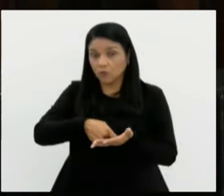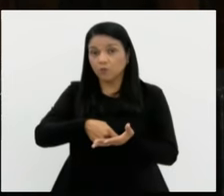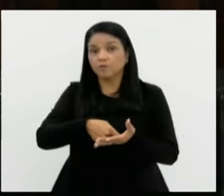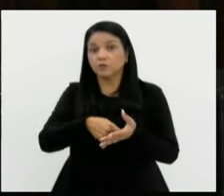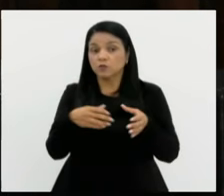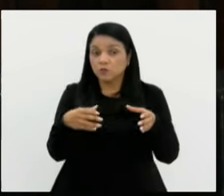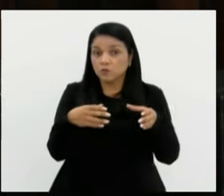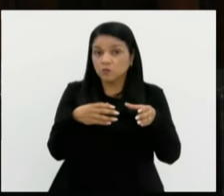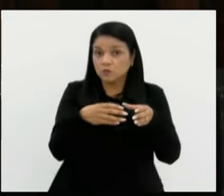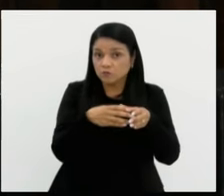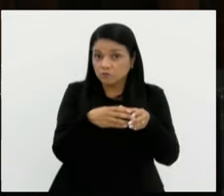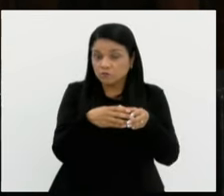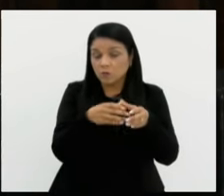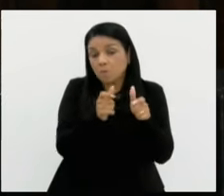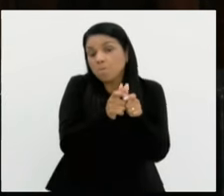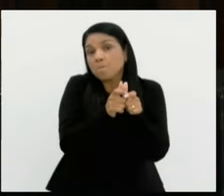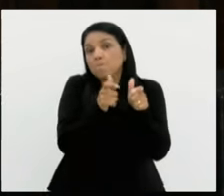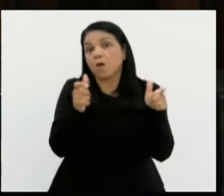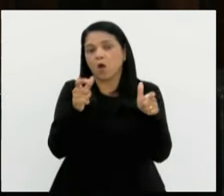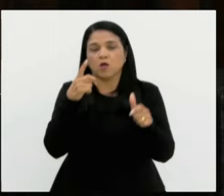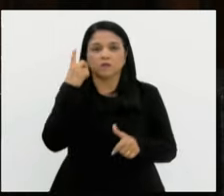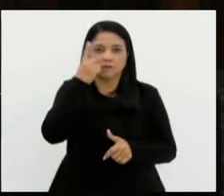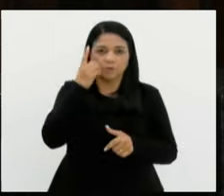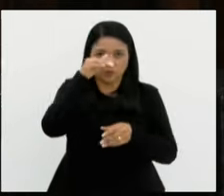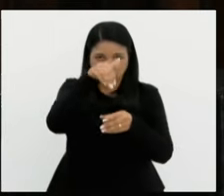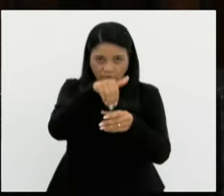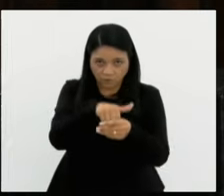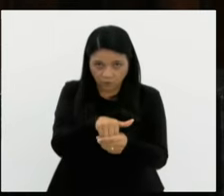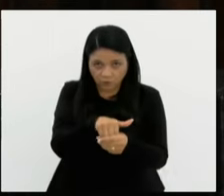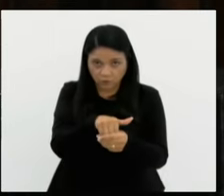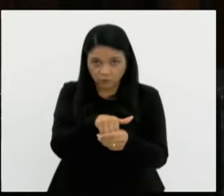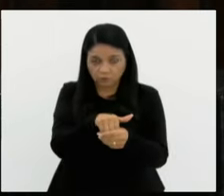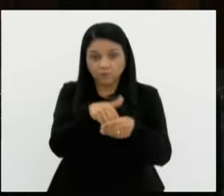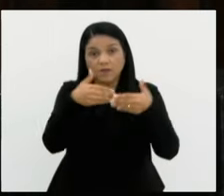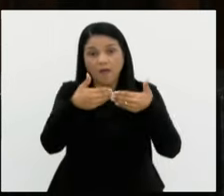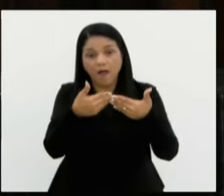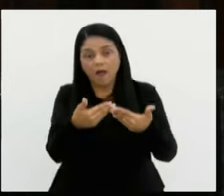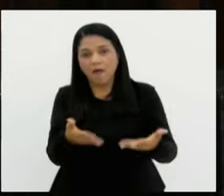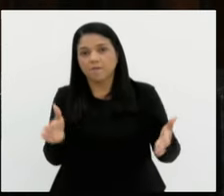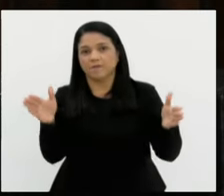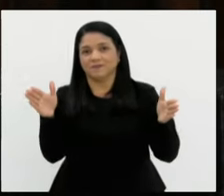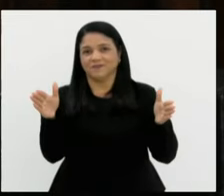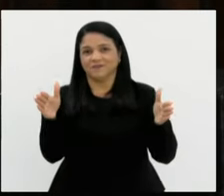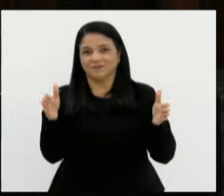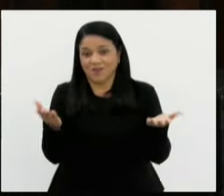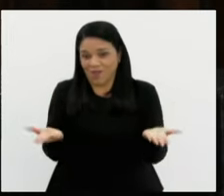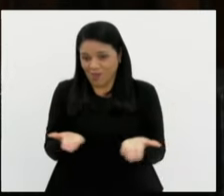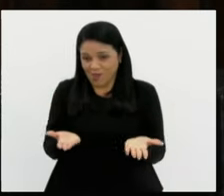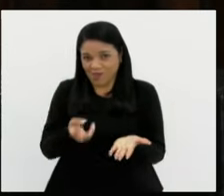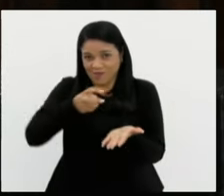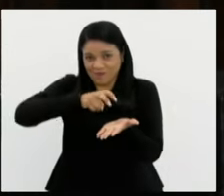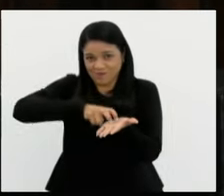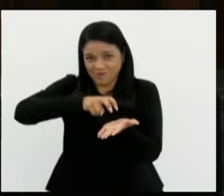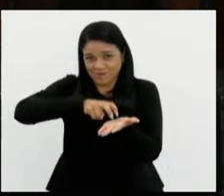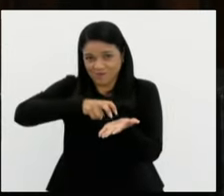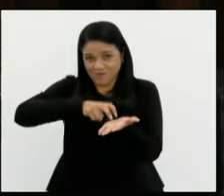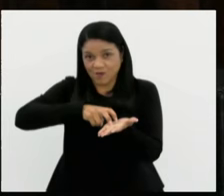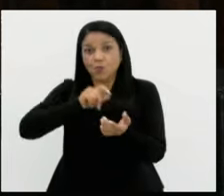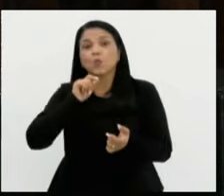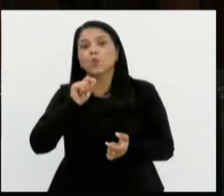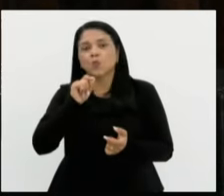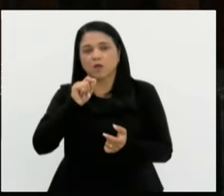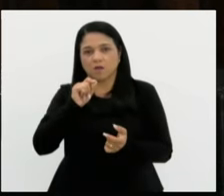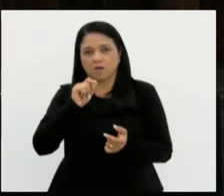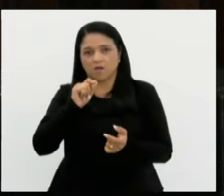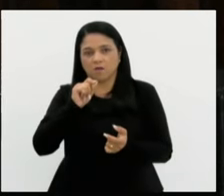maioria absoluta e em voto aberto. Portanto, o que está acontecendo nessa manhã é a instância